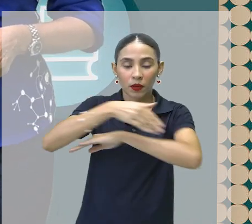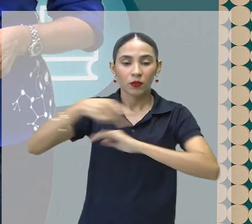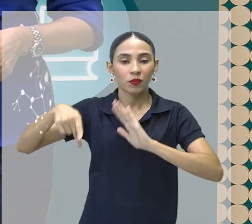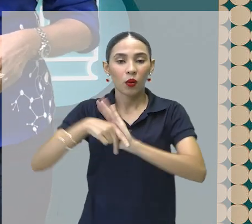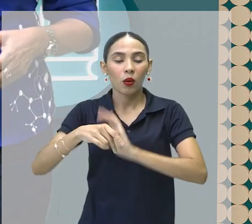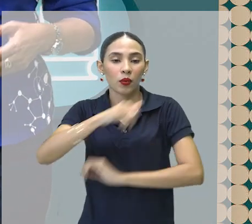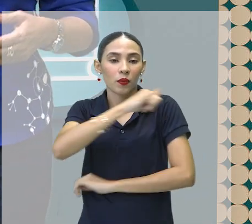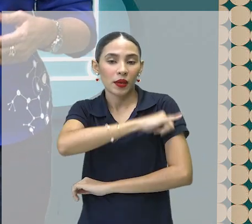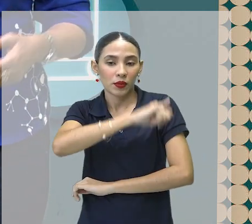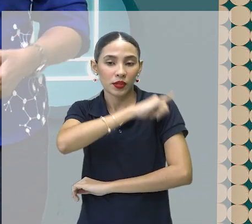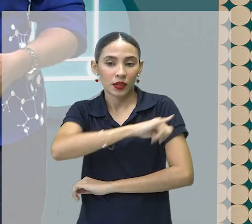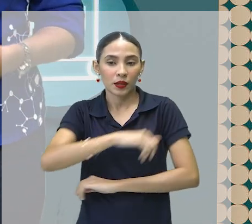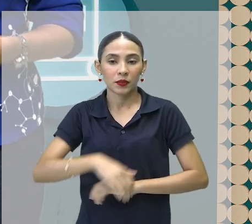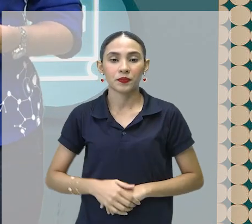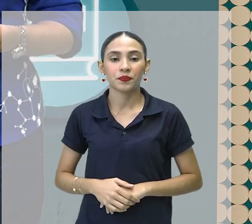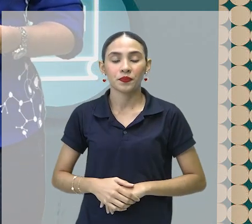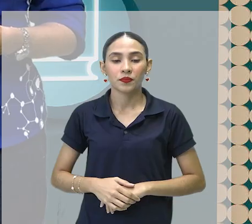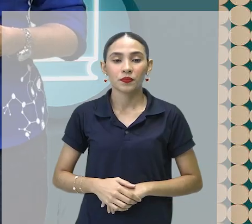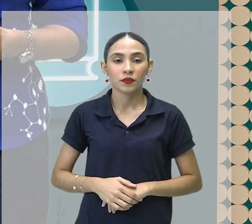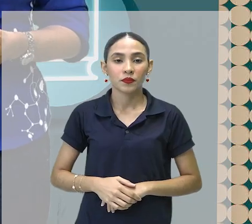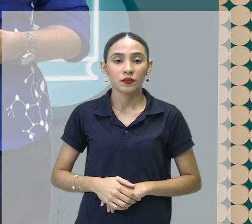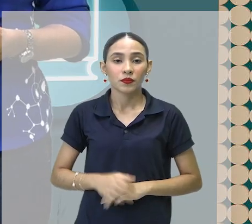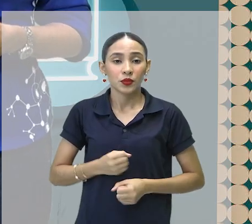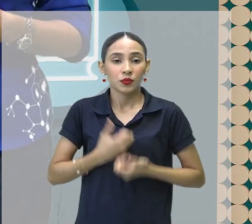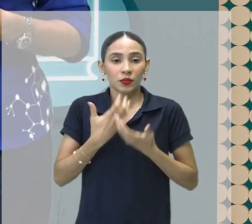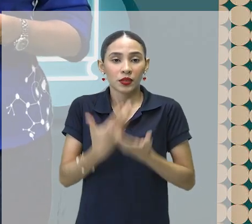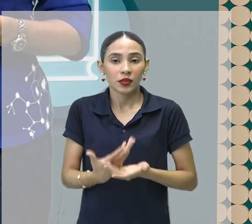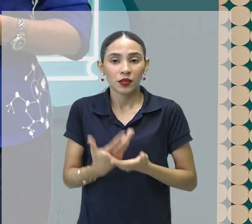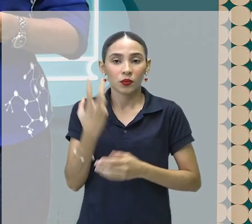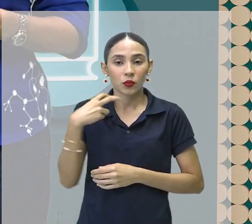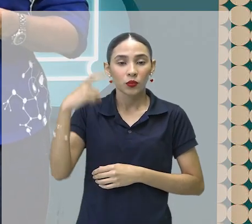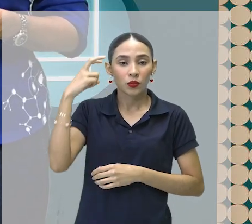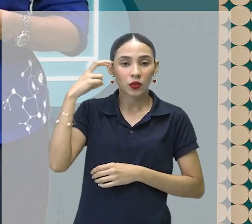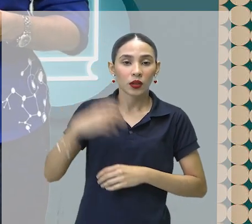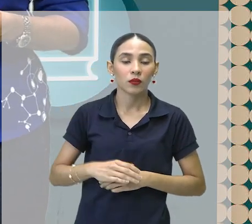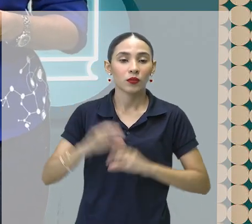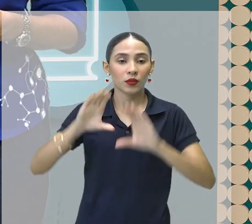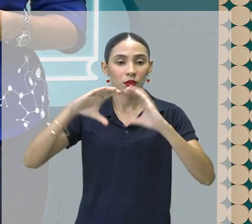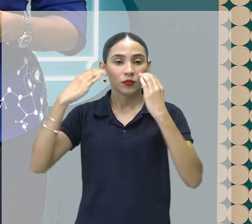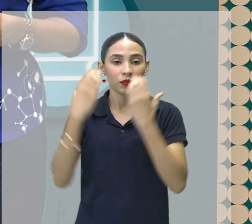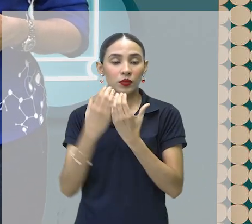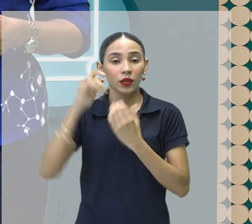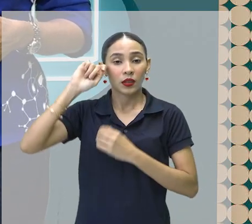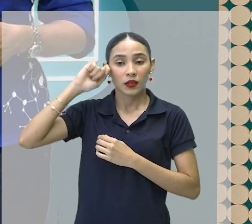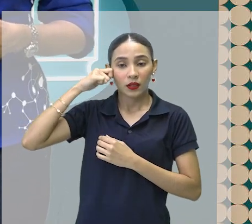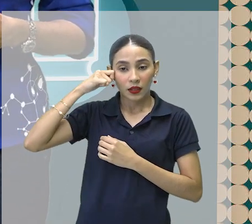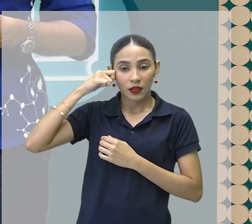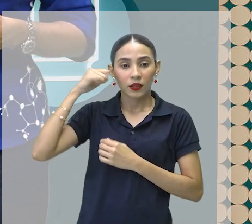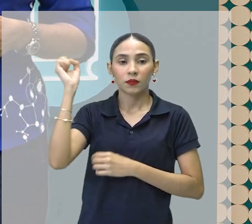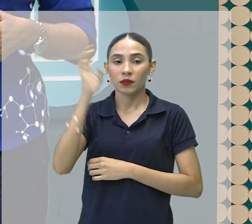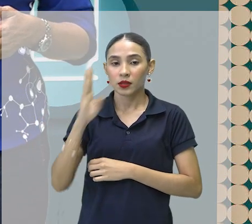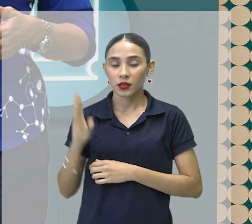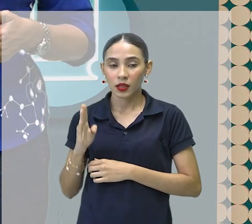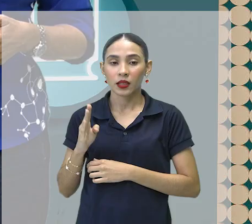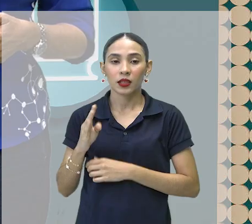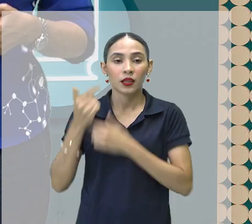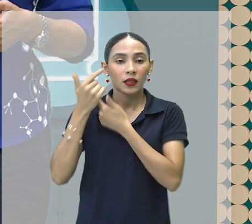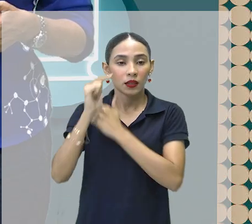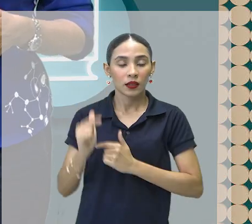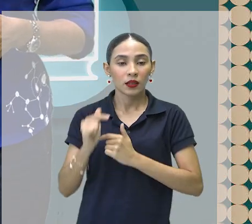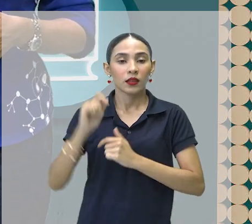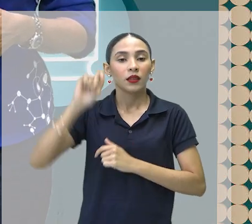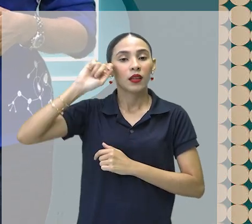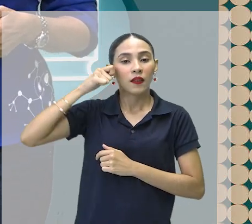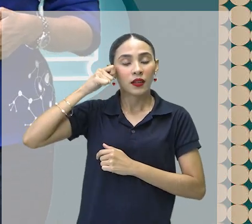periféricos do Rio de Janeiro, como uma expressão cultural das comunidades negras brasileiras descendentes